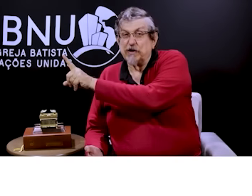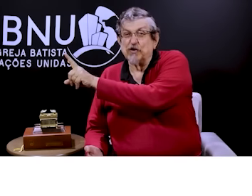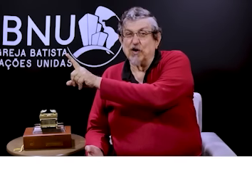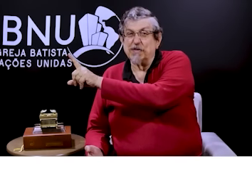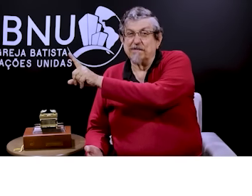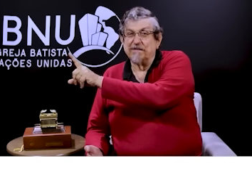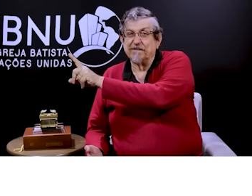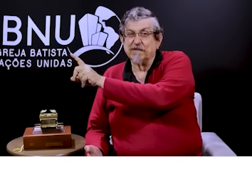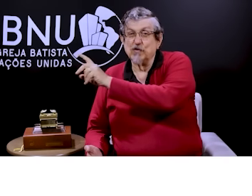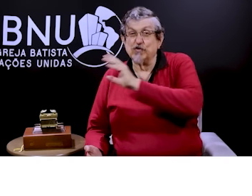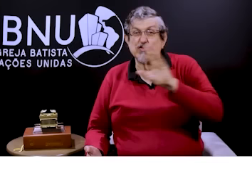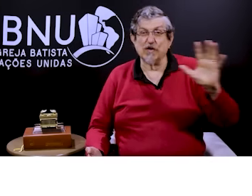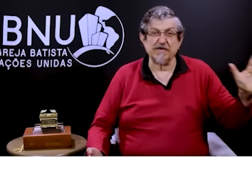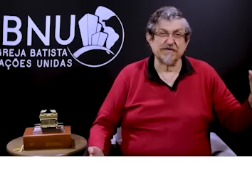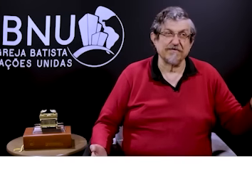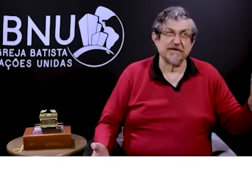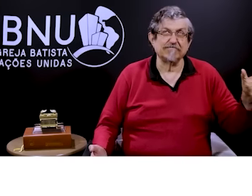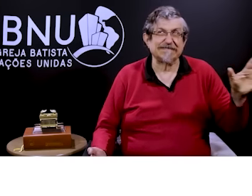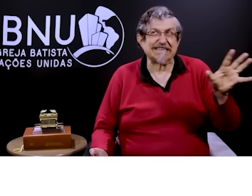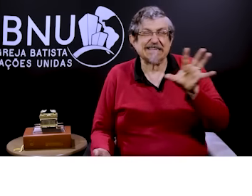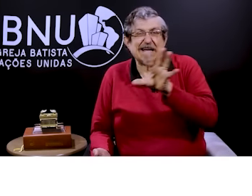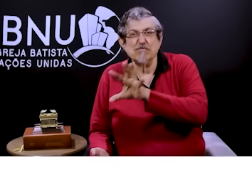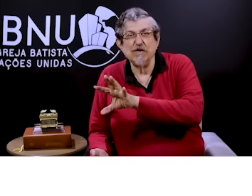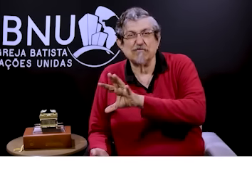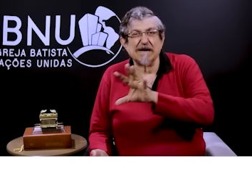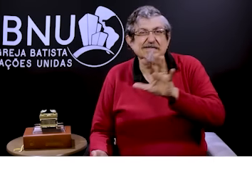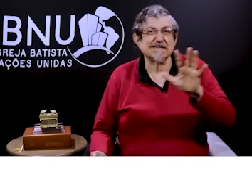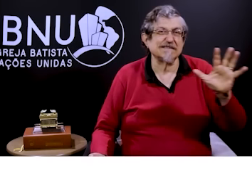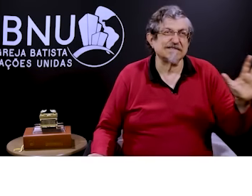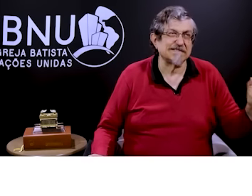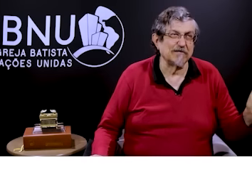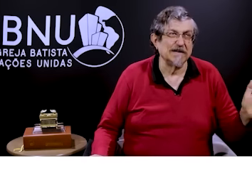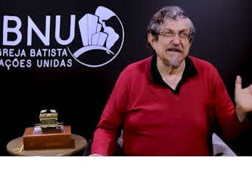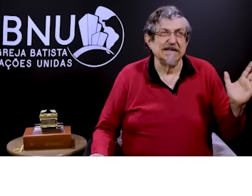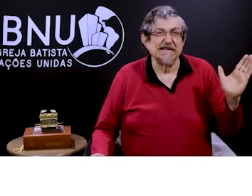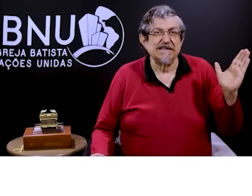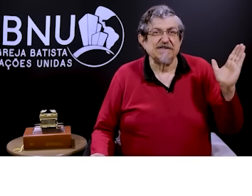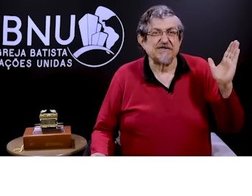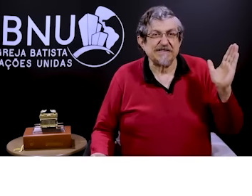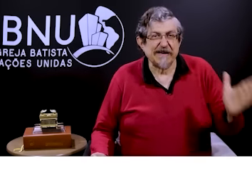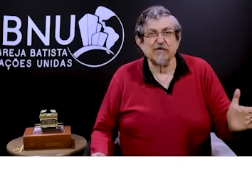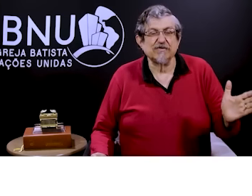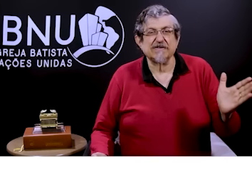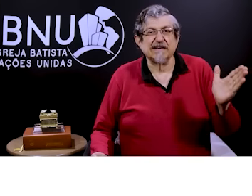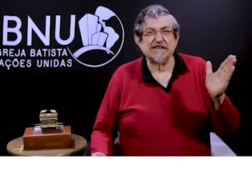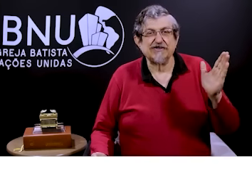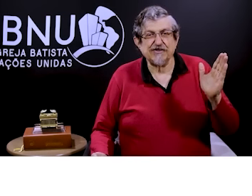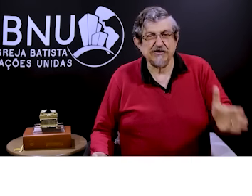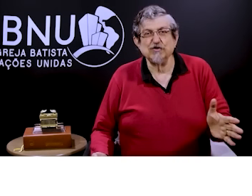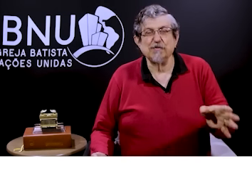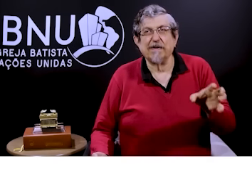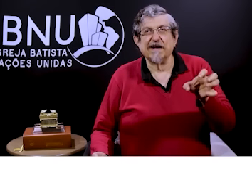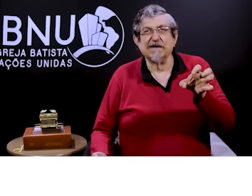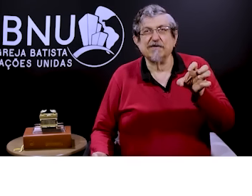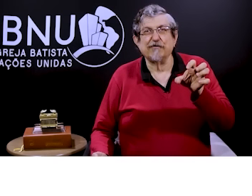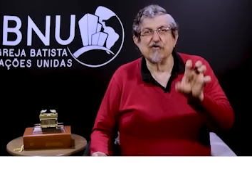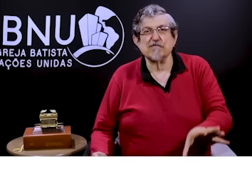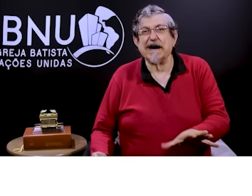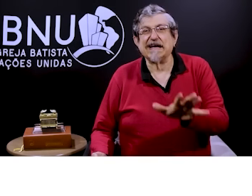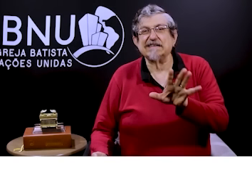o Deuteronômio os dois vão tratar muito essa questão de Deus agindo